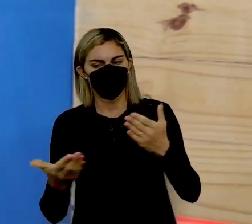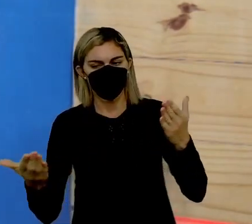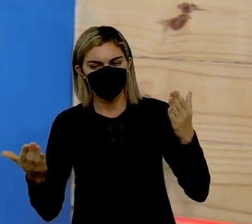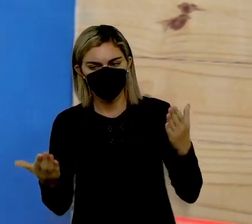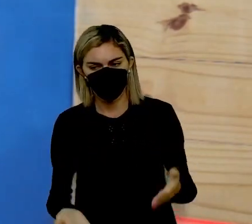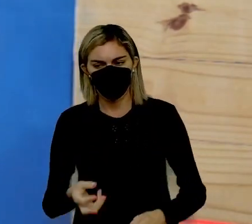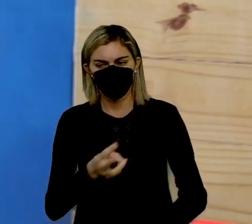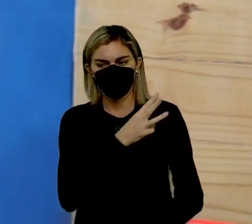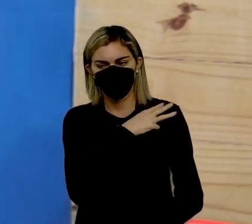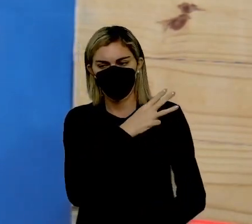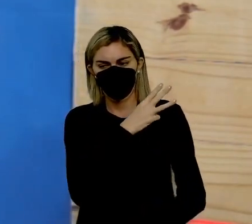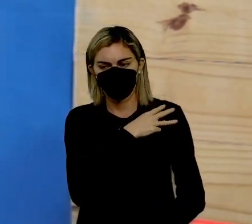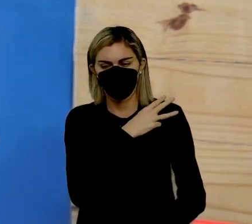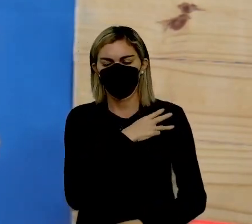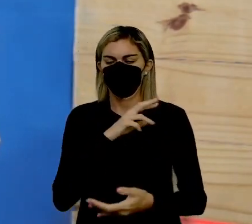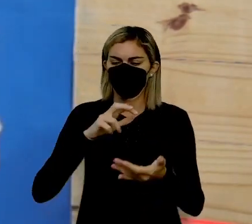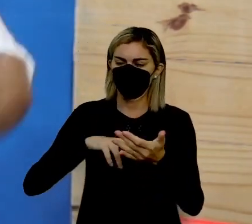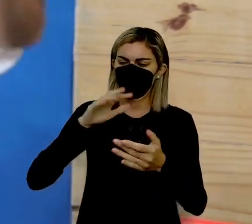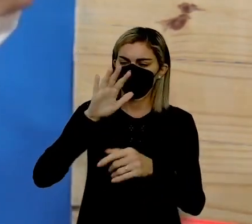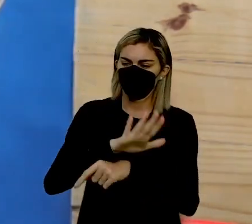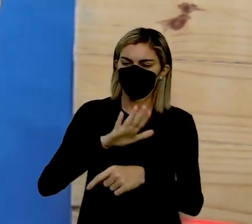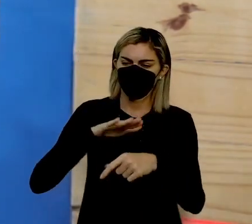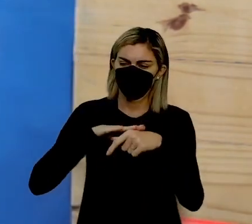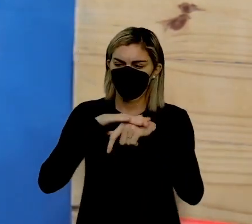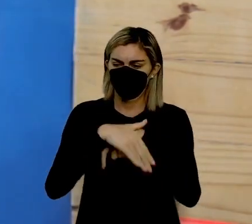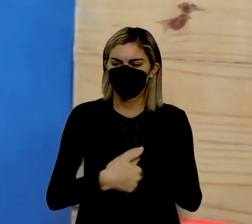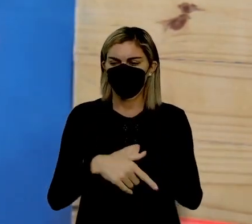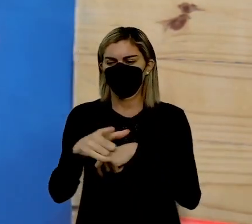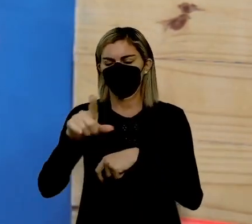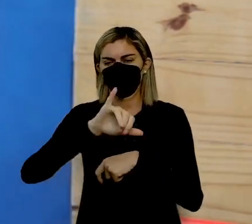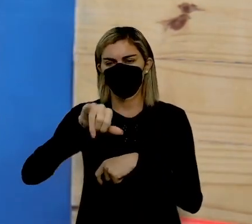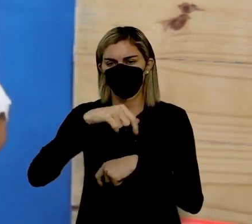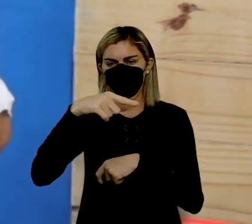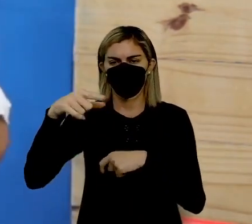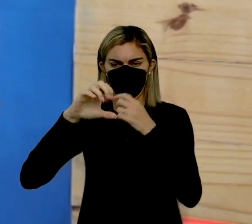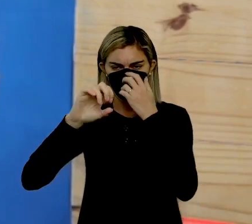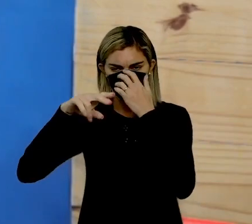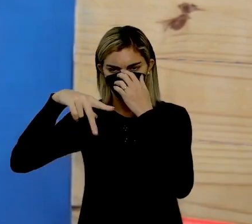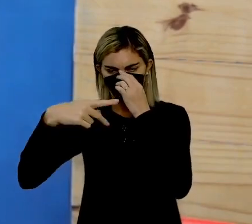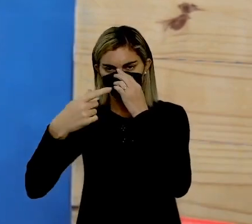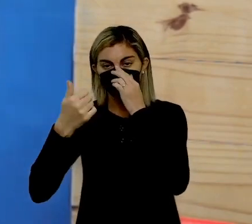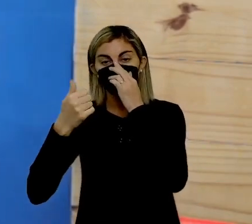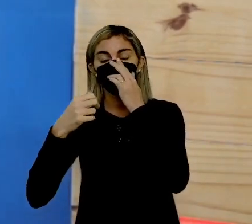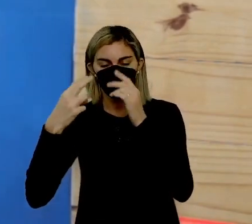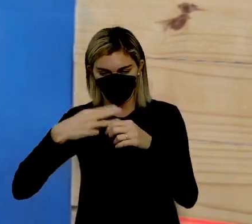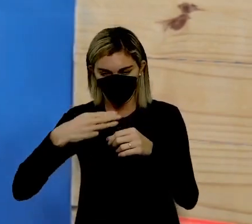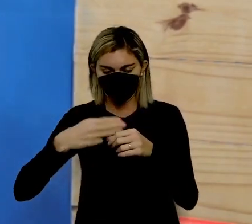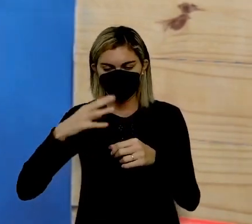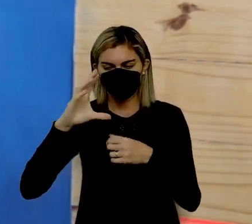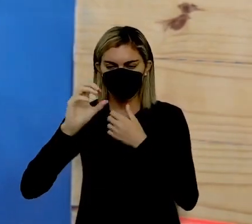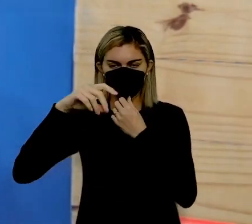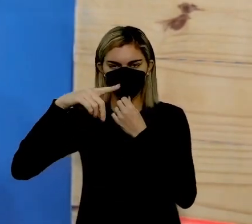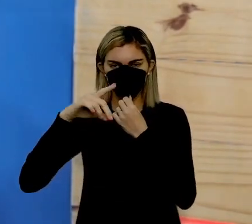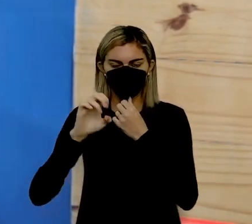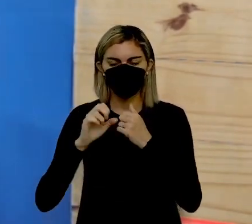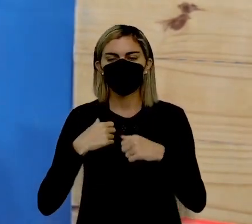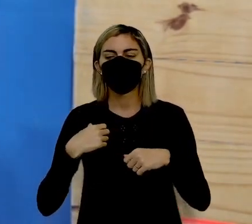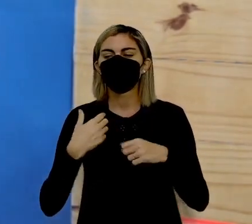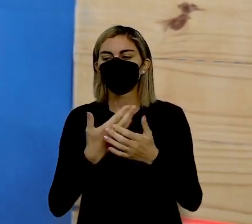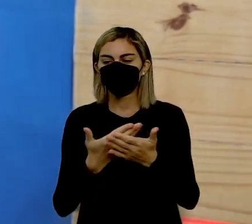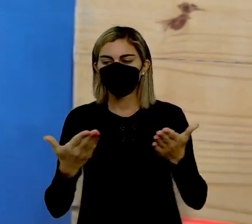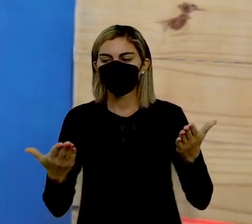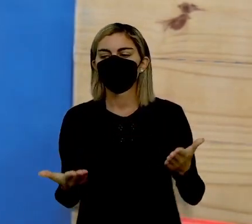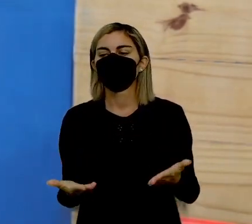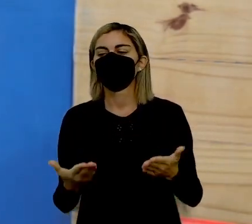do terceiro ano, manhã e tarde e noite, lá do João da Cunha Vinagre, município do Conde. Estudando,